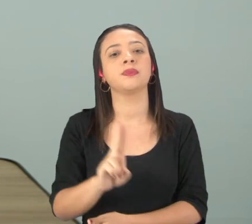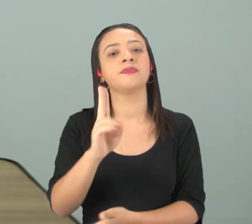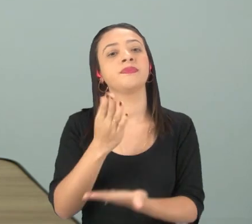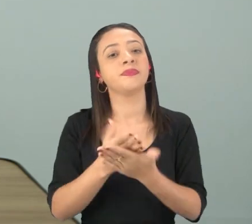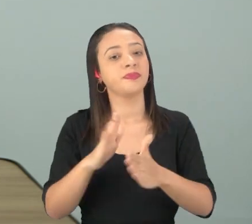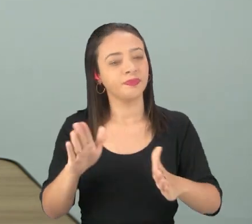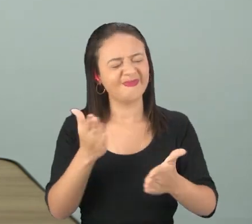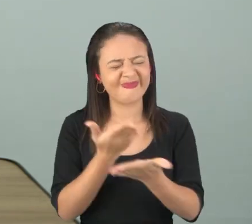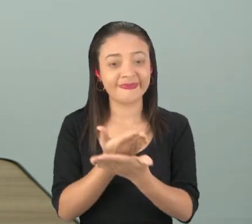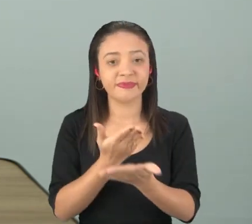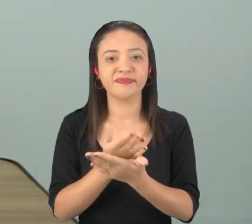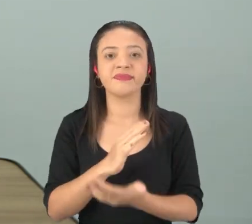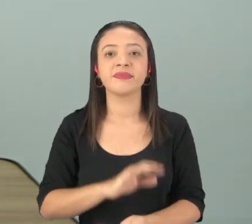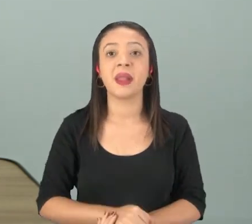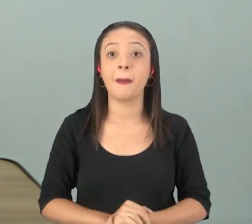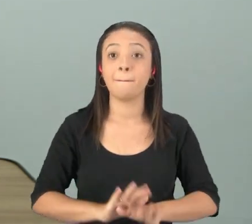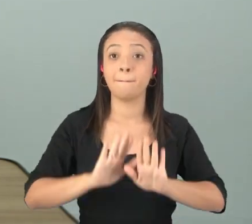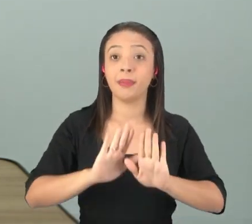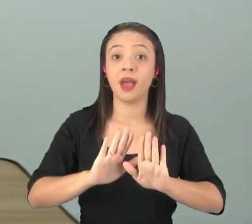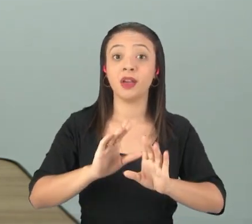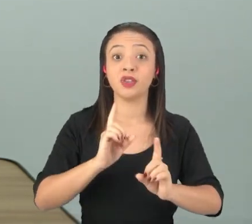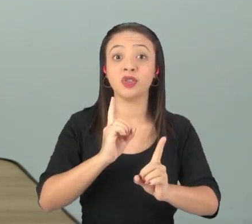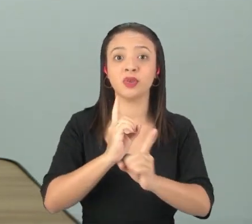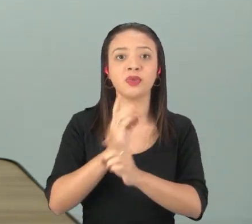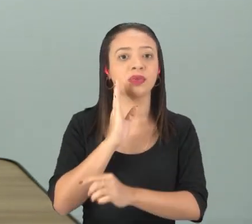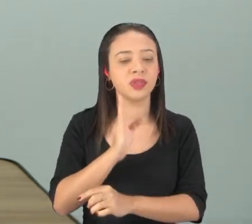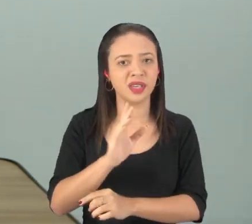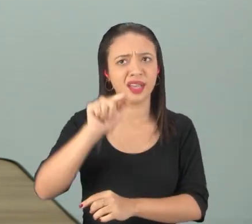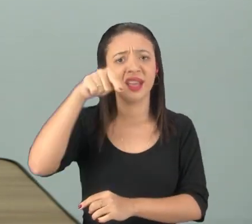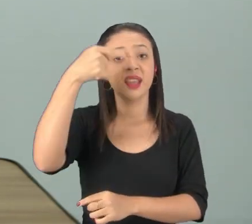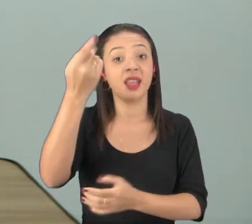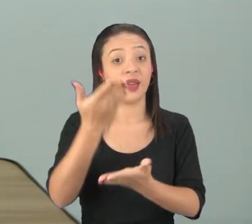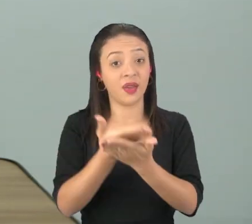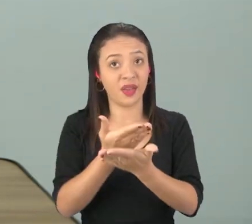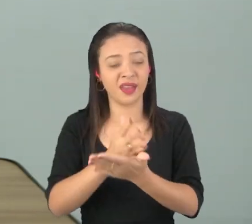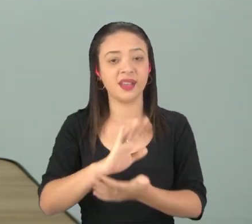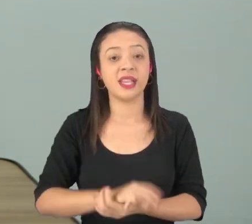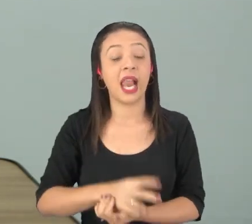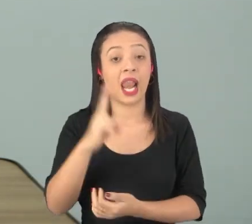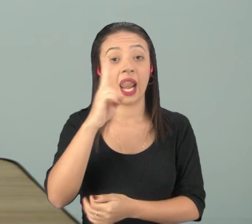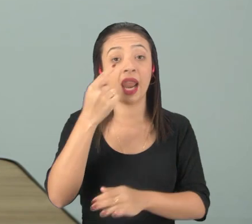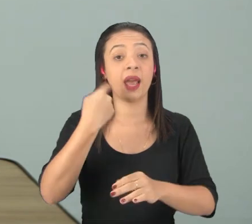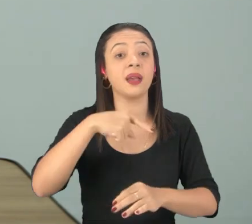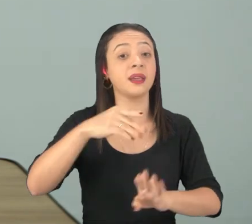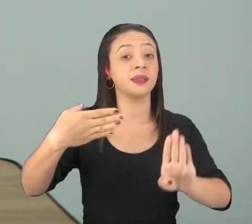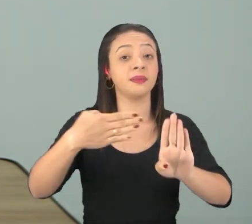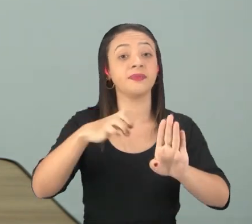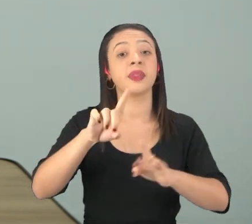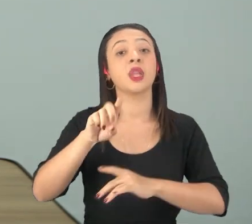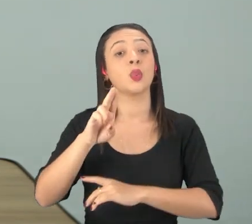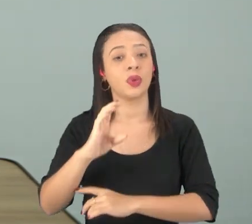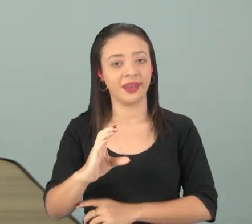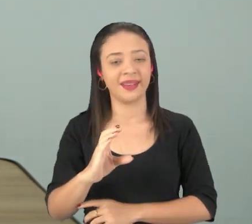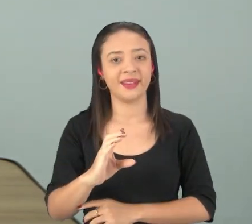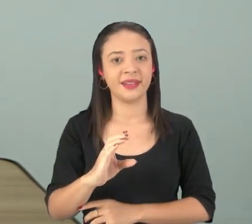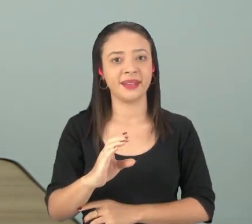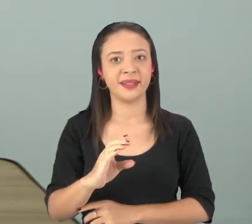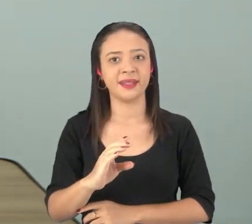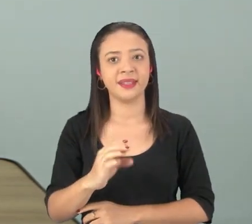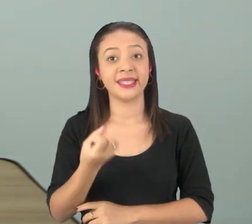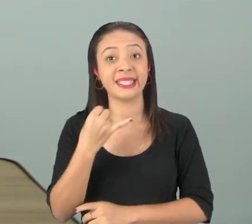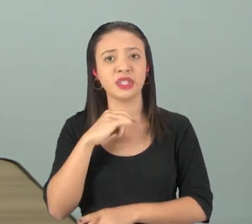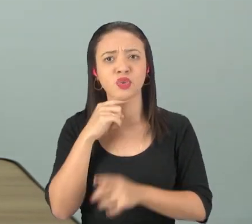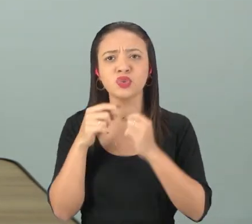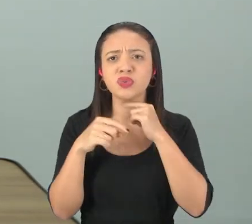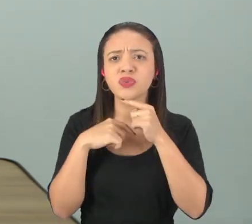vamos finalizar aula por aqui mas eu te vejo Logo mais na próxima aula não esqueça de acessar Nossa plataforma educ